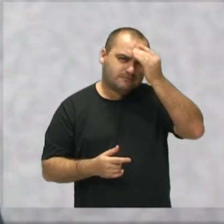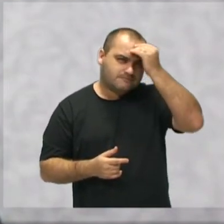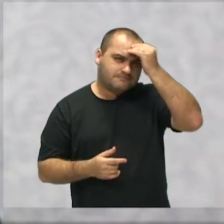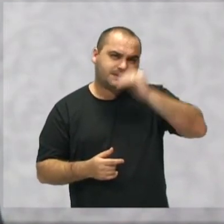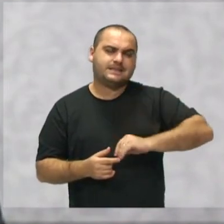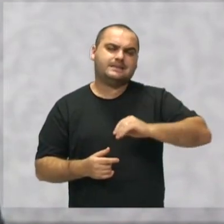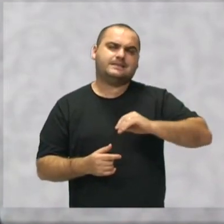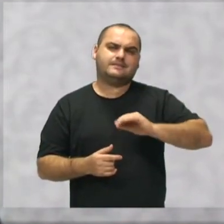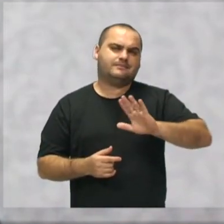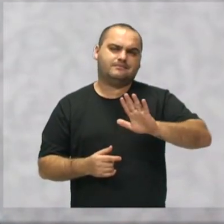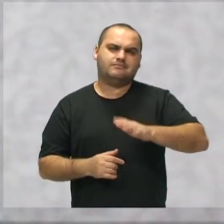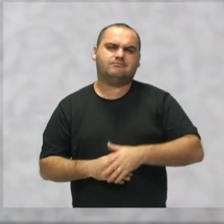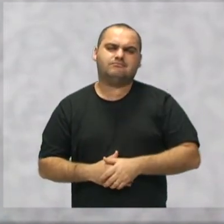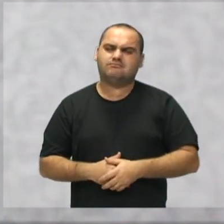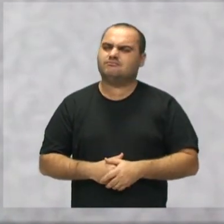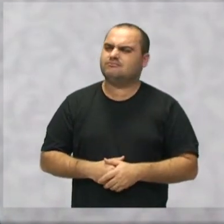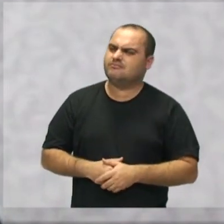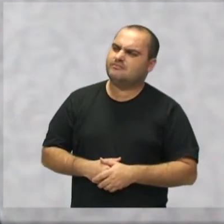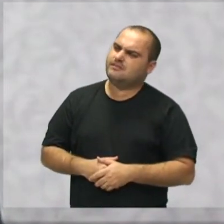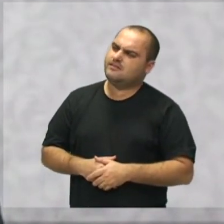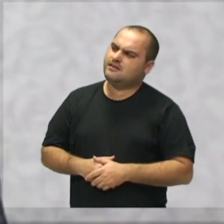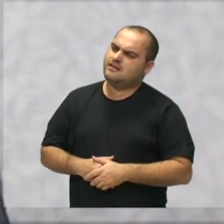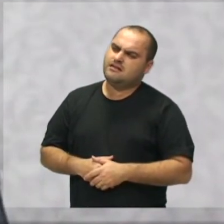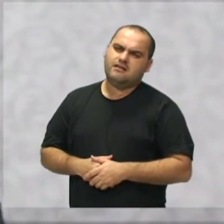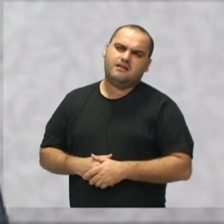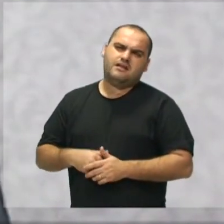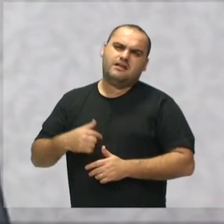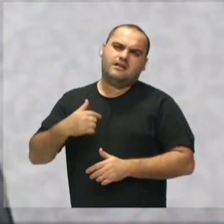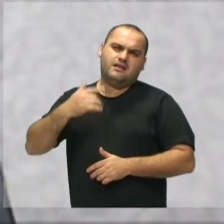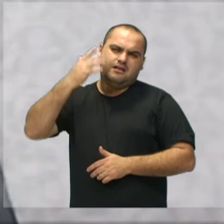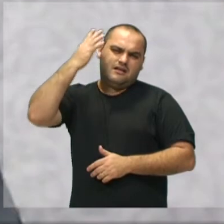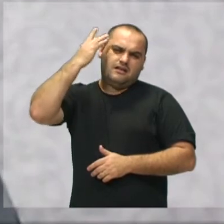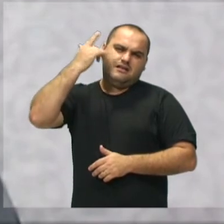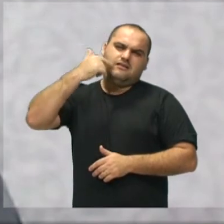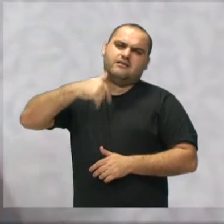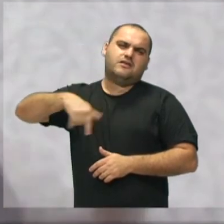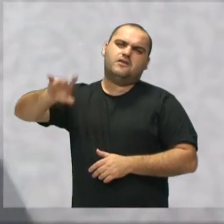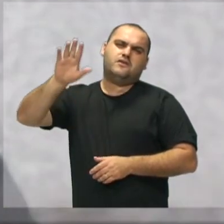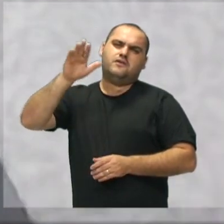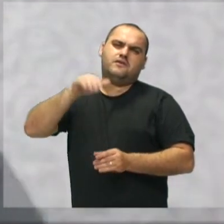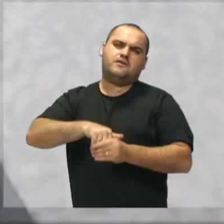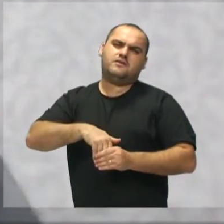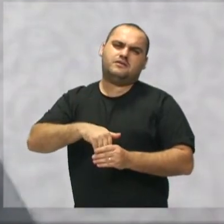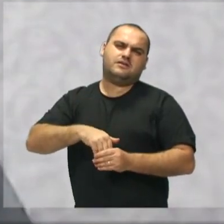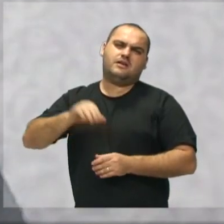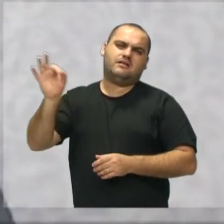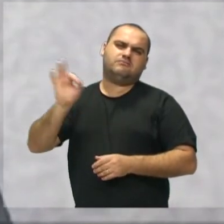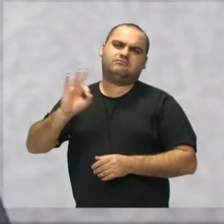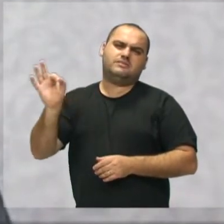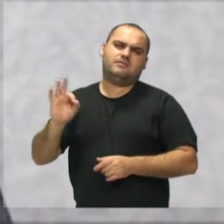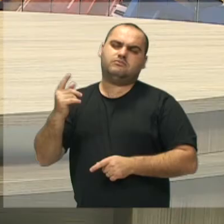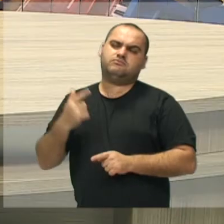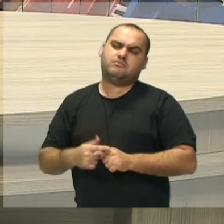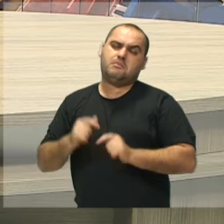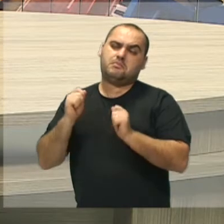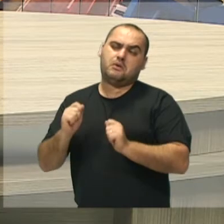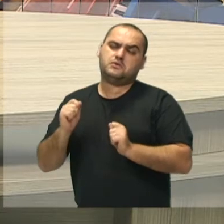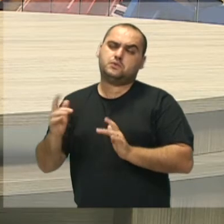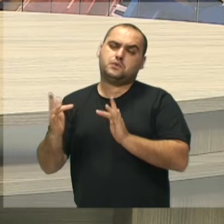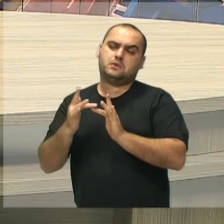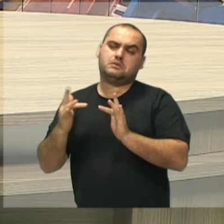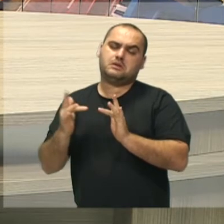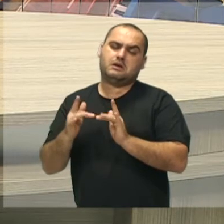assim? Poxa, eu não vou votar não. Eu acho que eu tive contato com alguém que acha que teve contato com alguém e possa estar